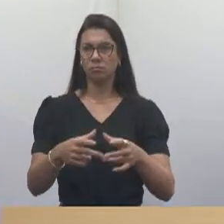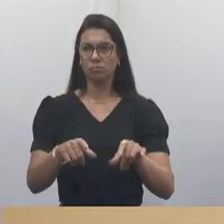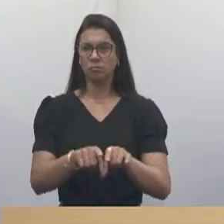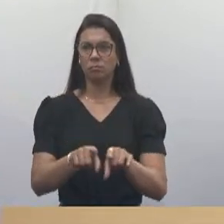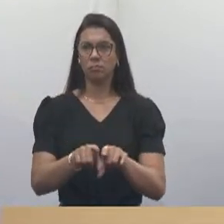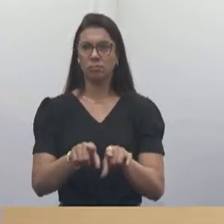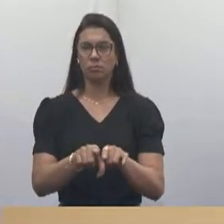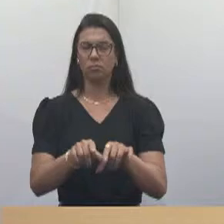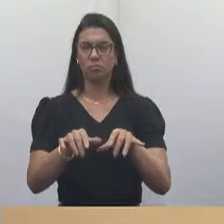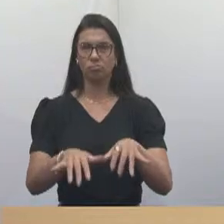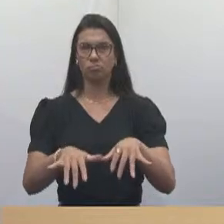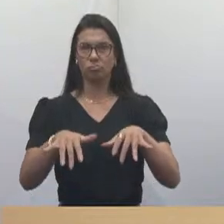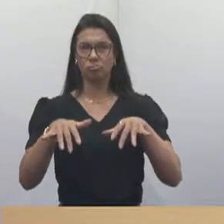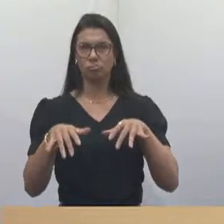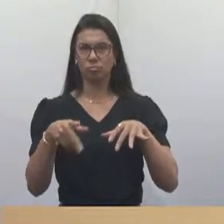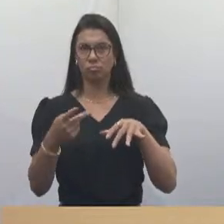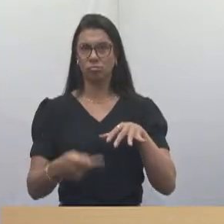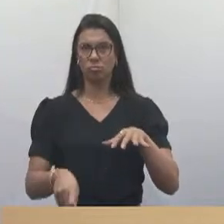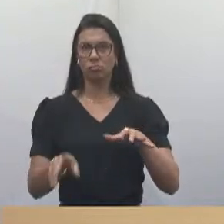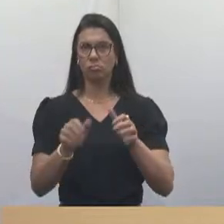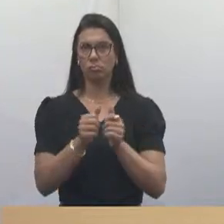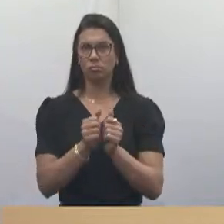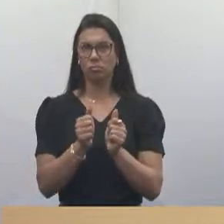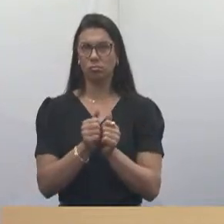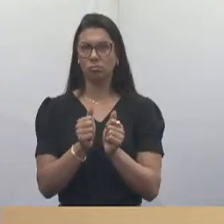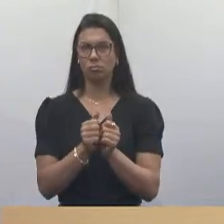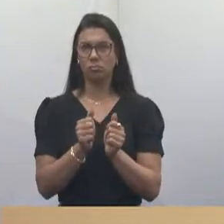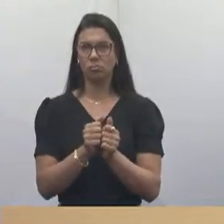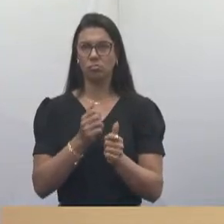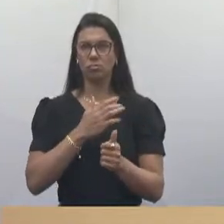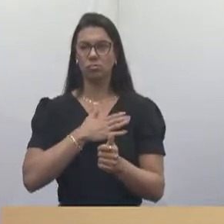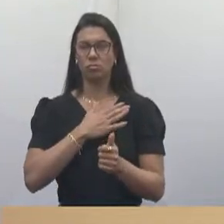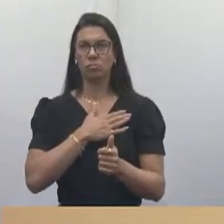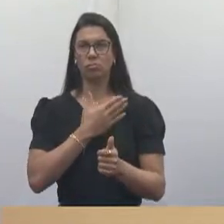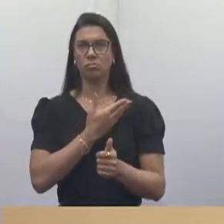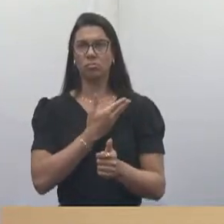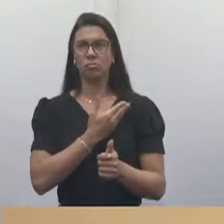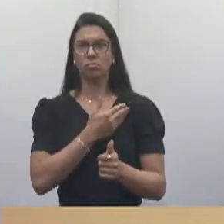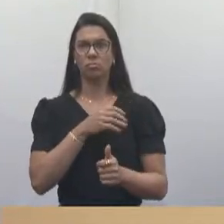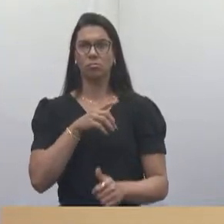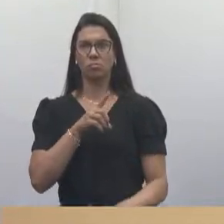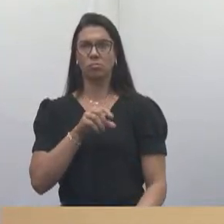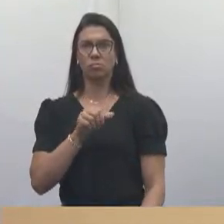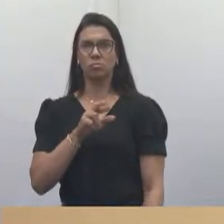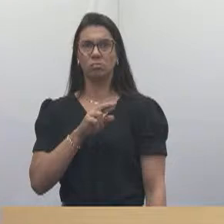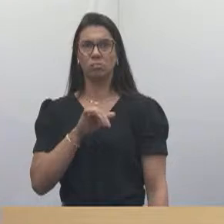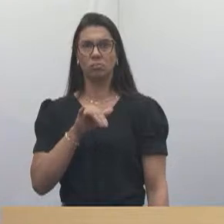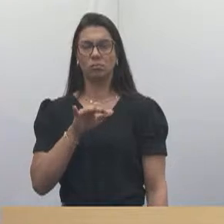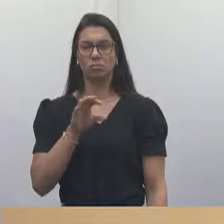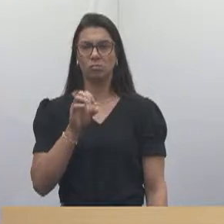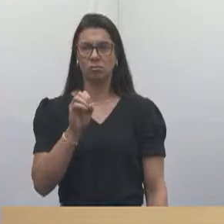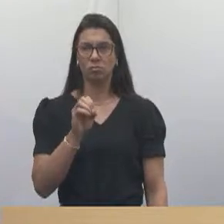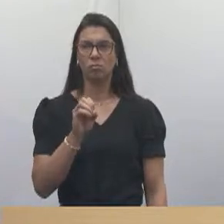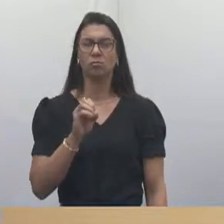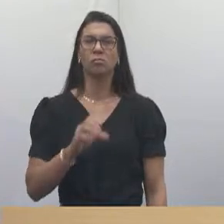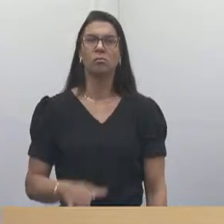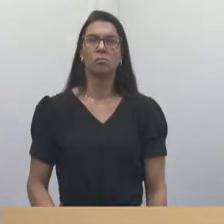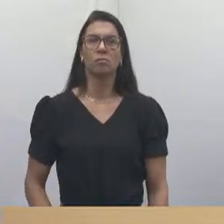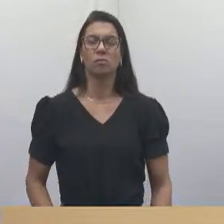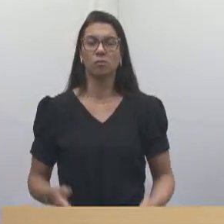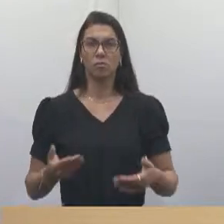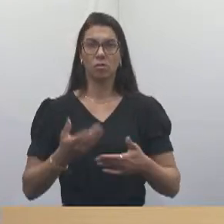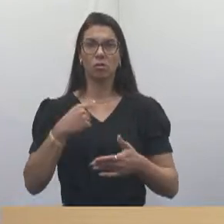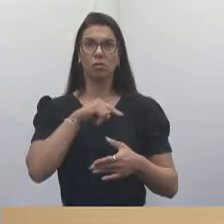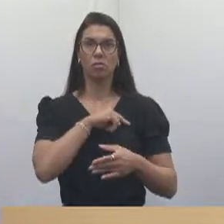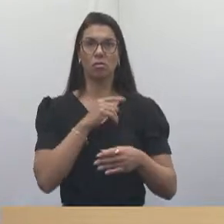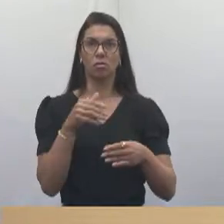assistem aqui nas galerias, em nome do meu amigo Dário, hoje nós estamos